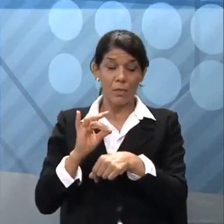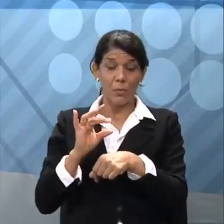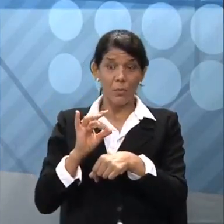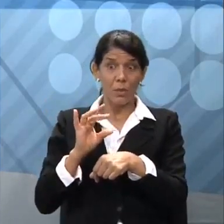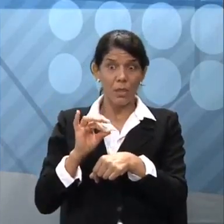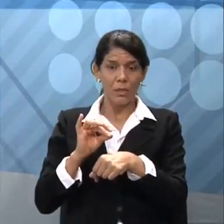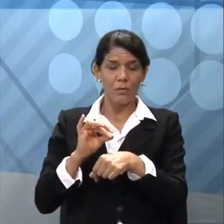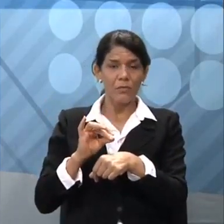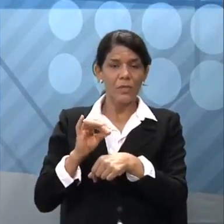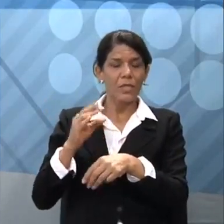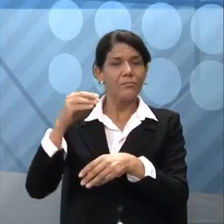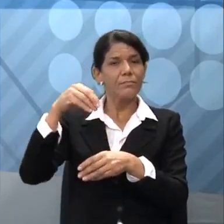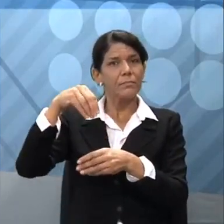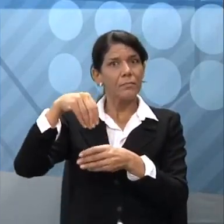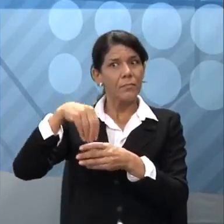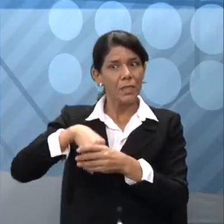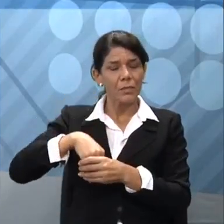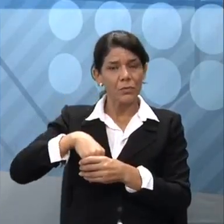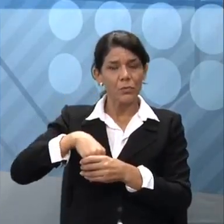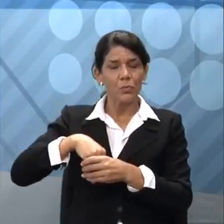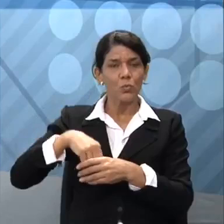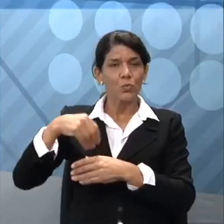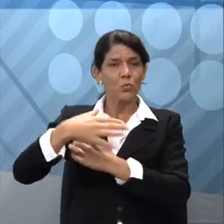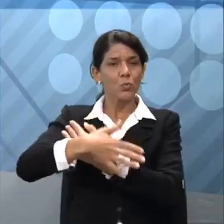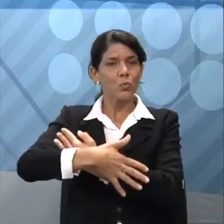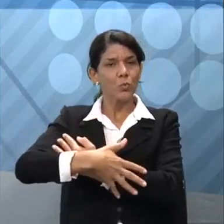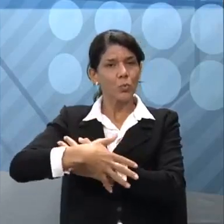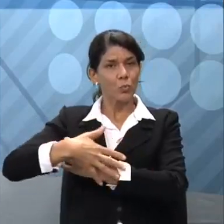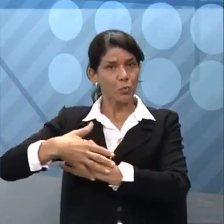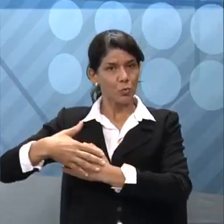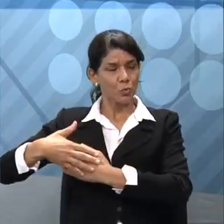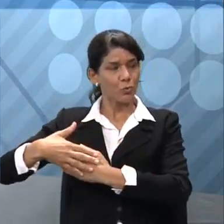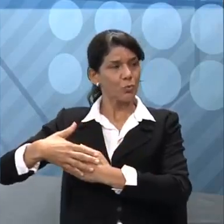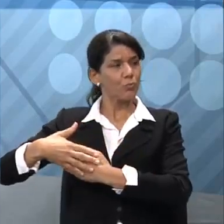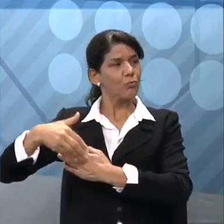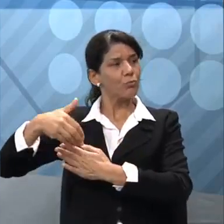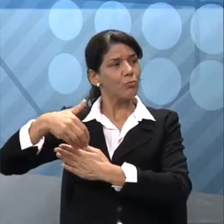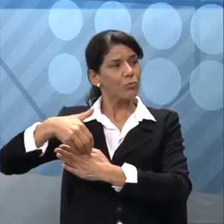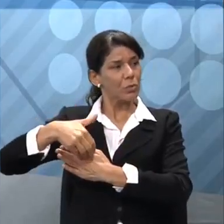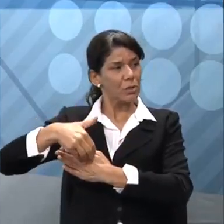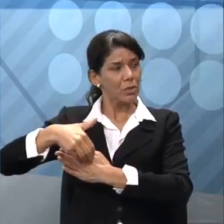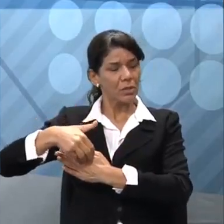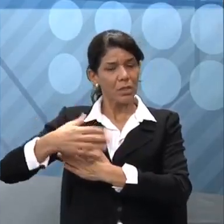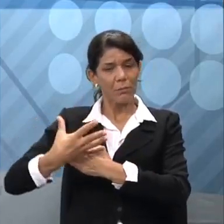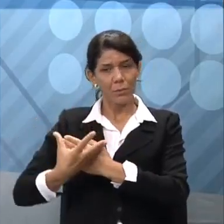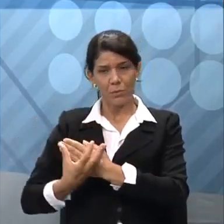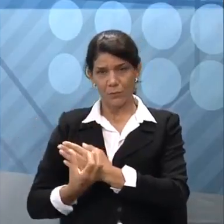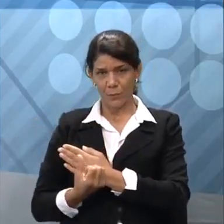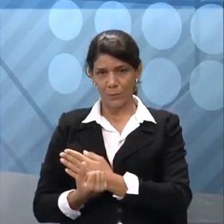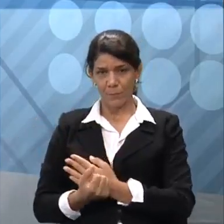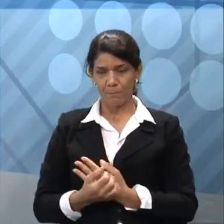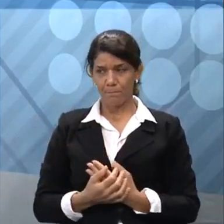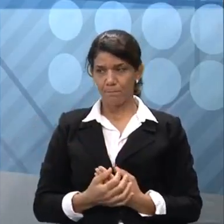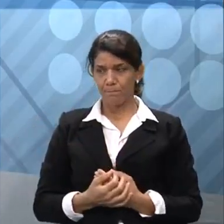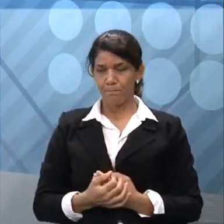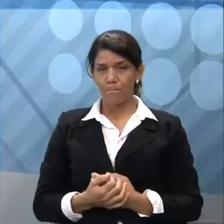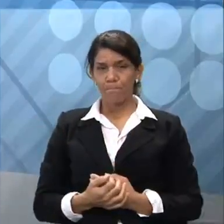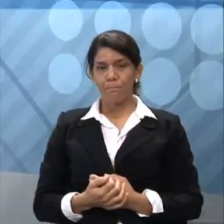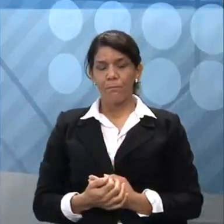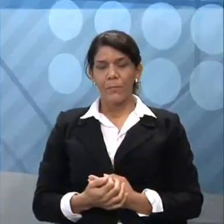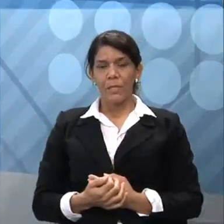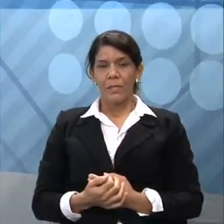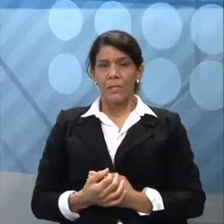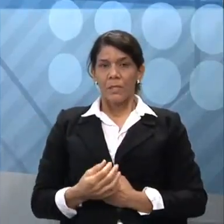fique compartimentado no músculo, entre o músculo, e então seja absorvido.